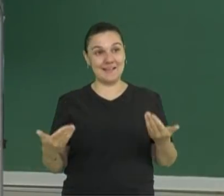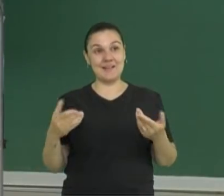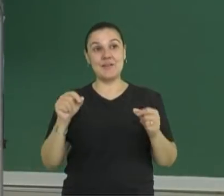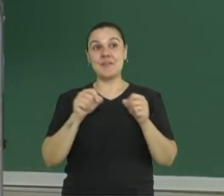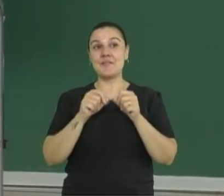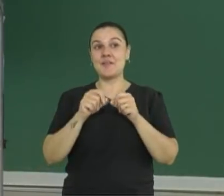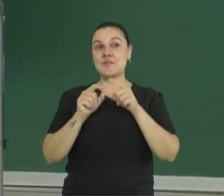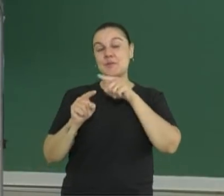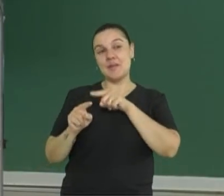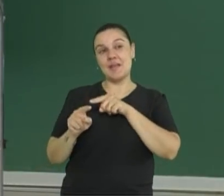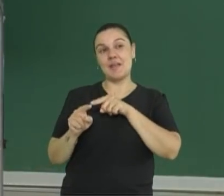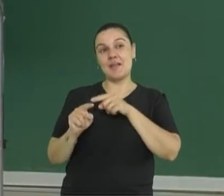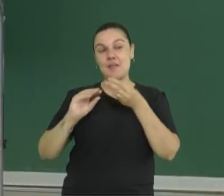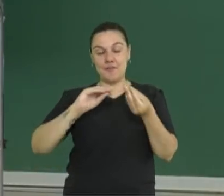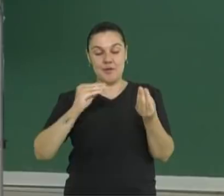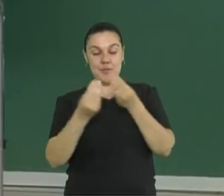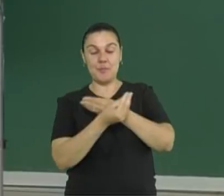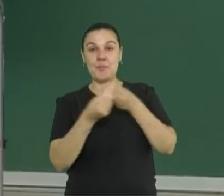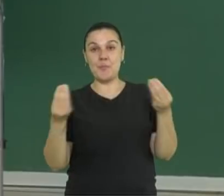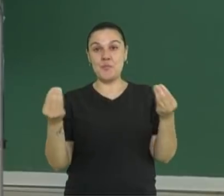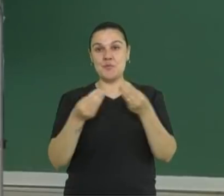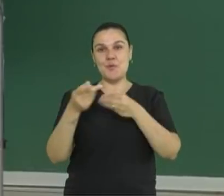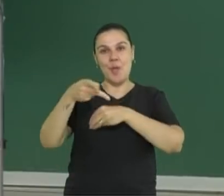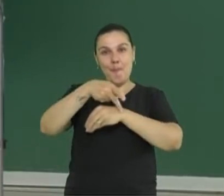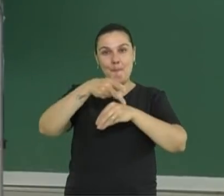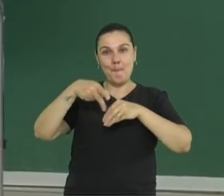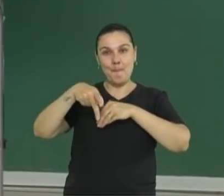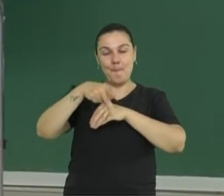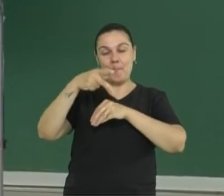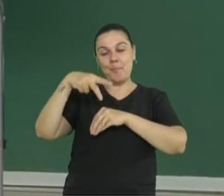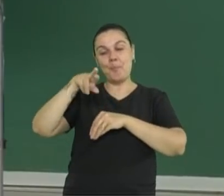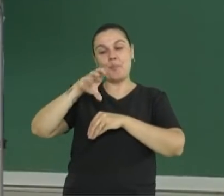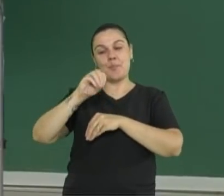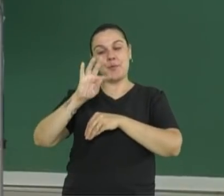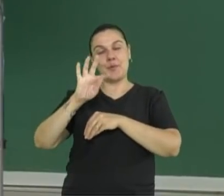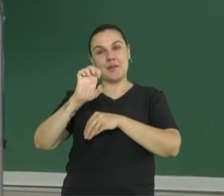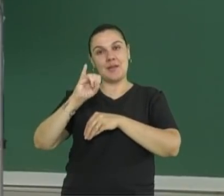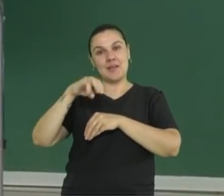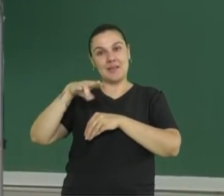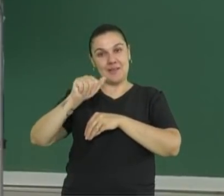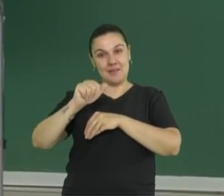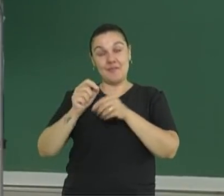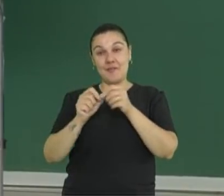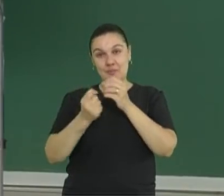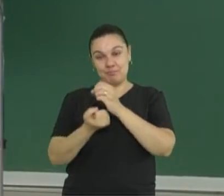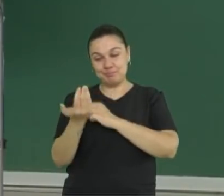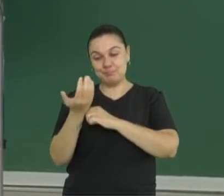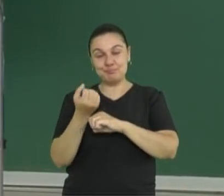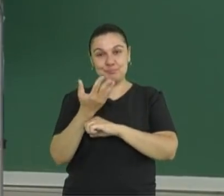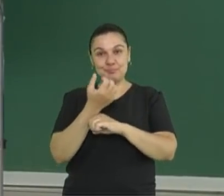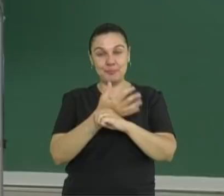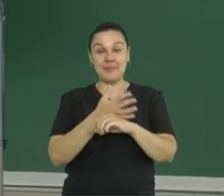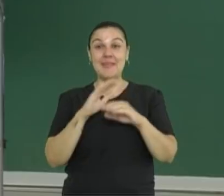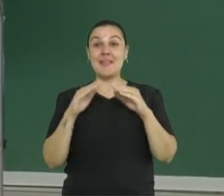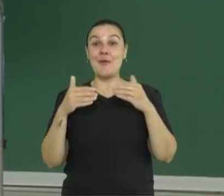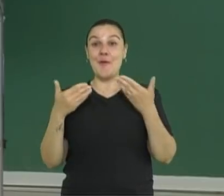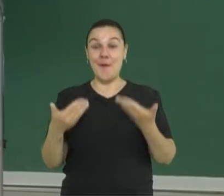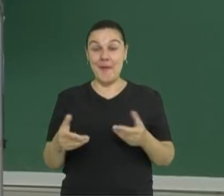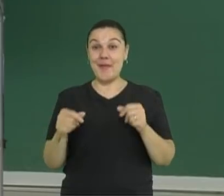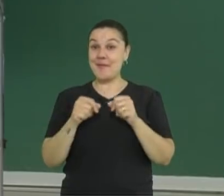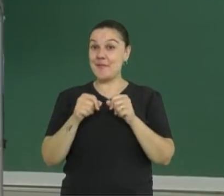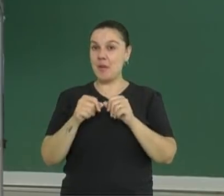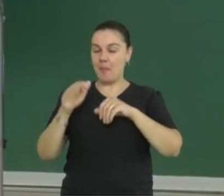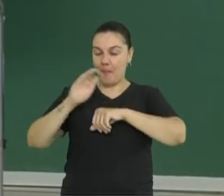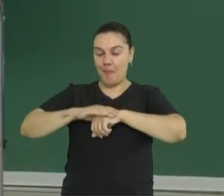ribossomos fazem o quê? Síntese de proteínas. Vão sintetizar, fabricar proteínas para a célula. Ele é